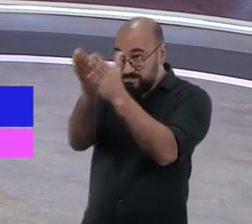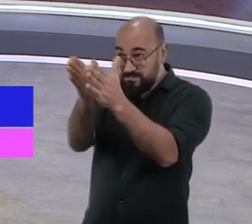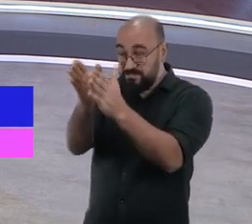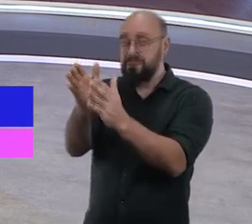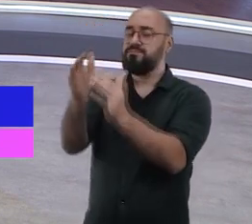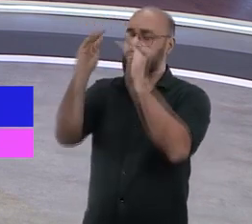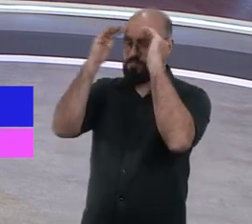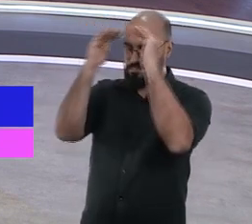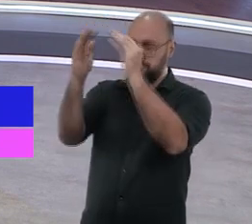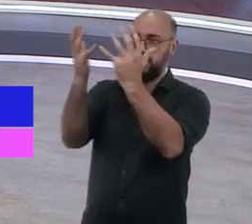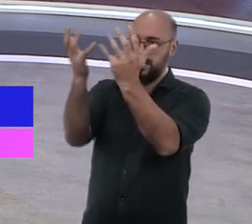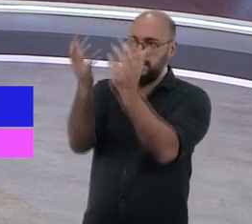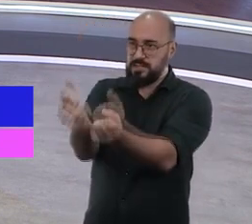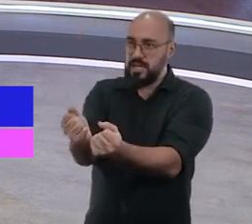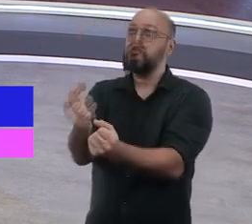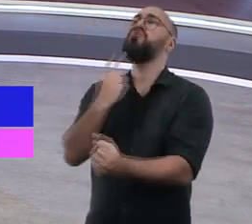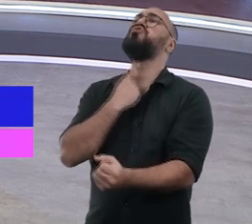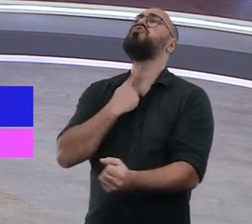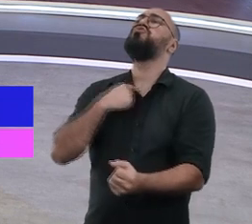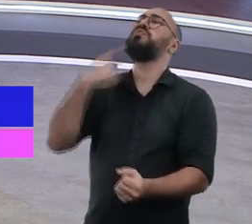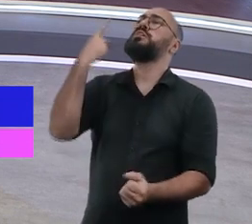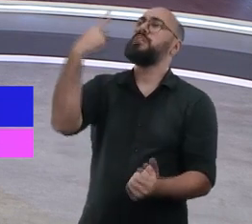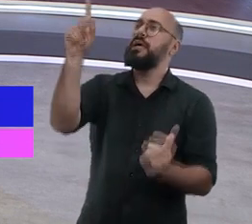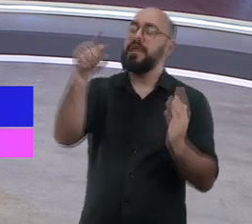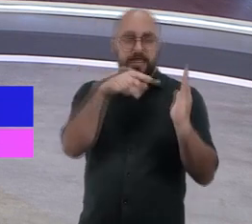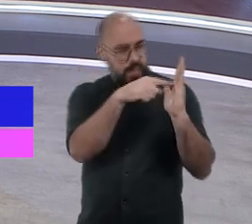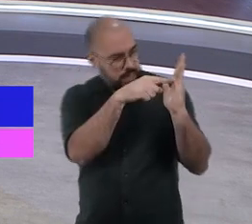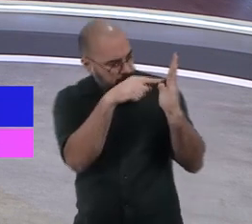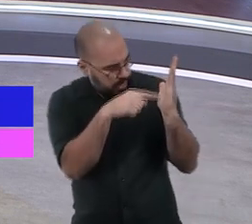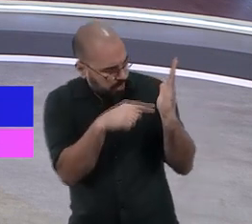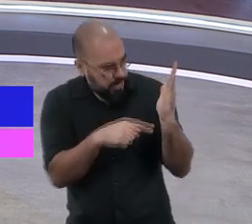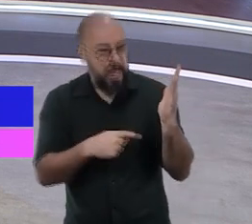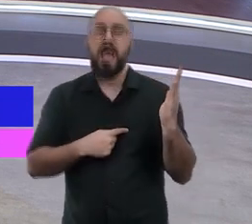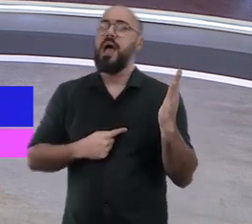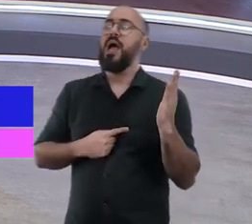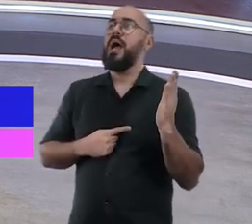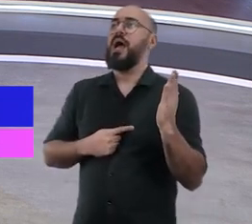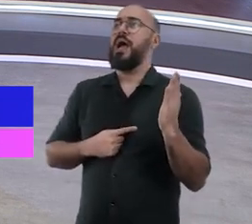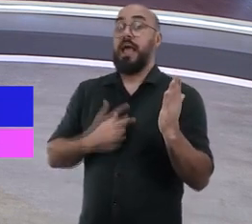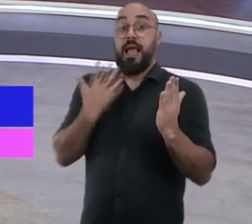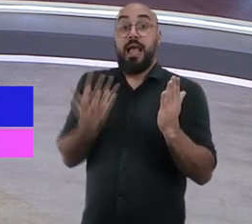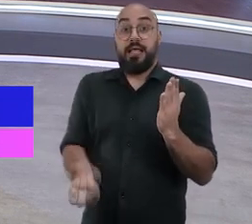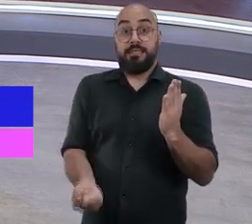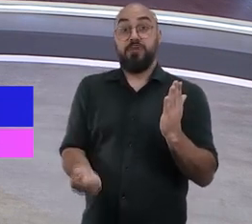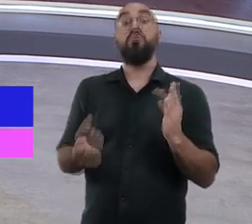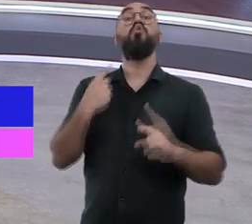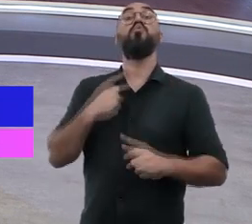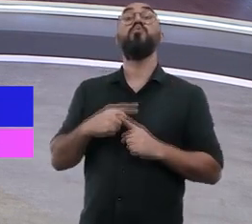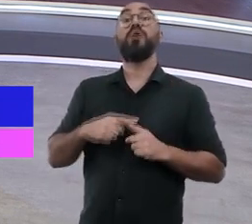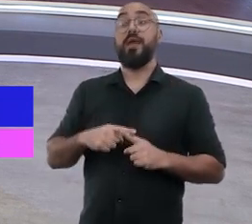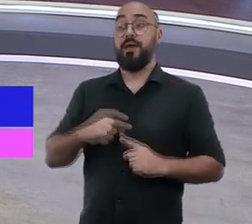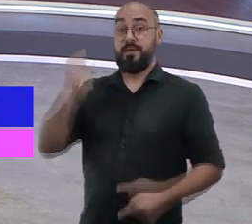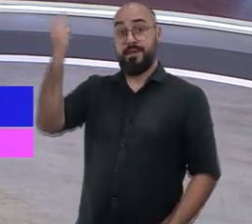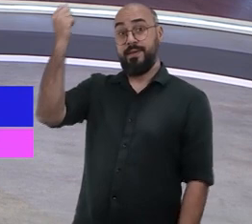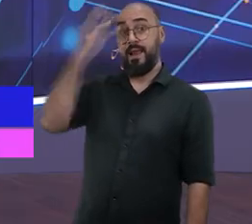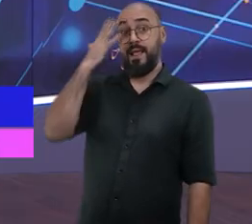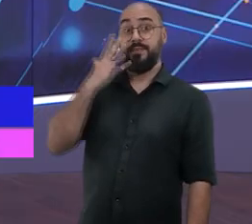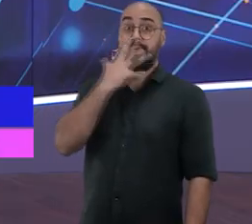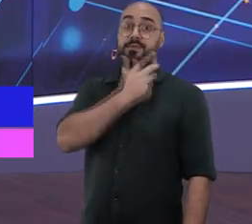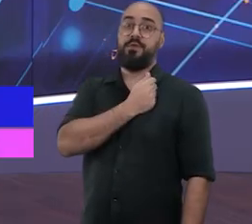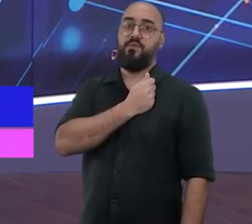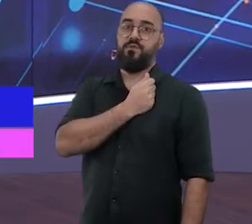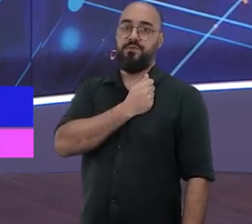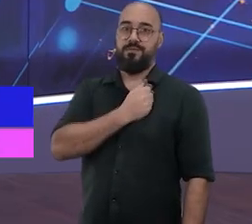Deus, eu vivo de acordo com a vontade de Deus, porque eu fui salvo pela graça. Certa